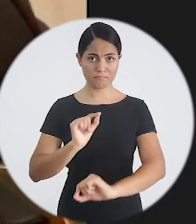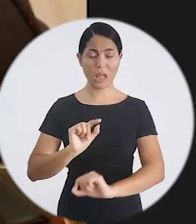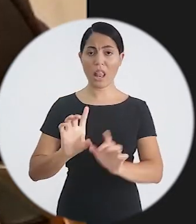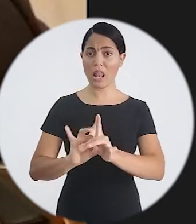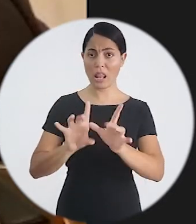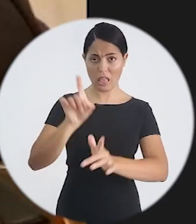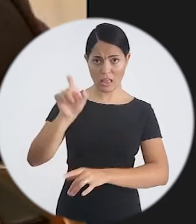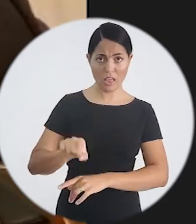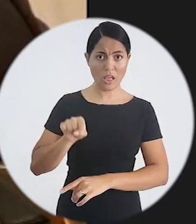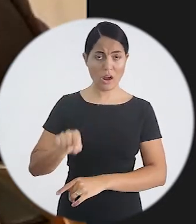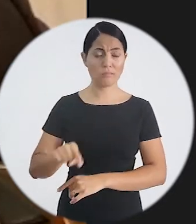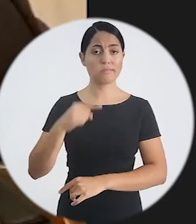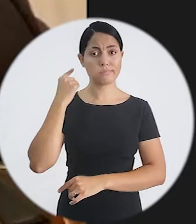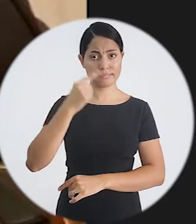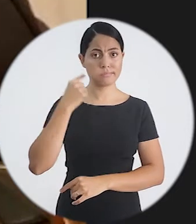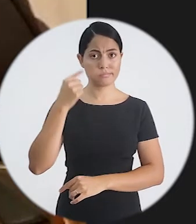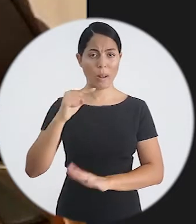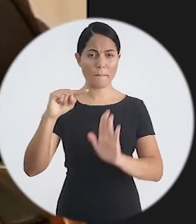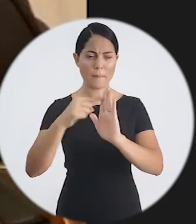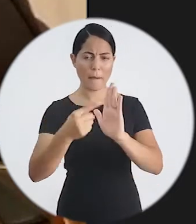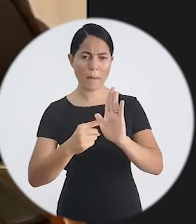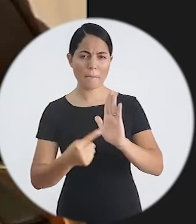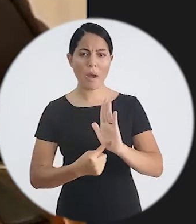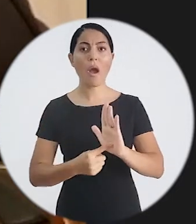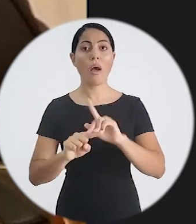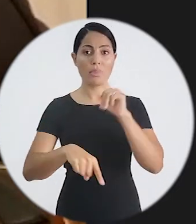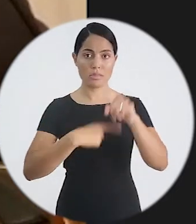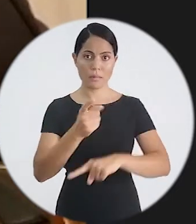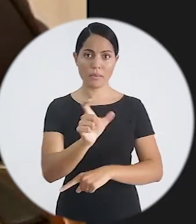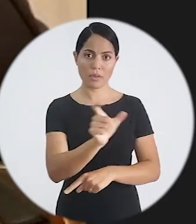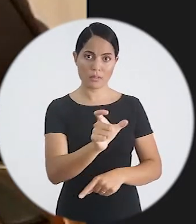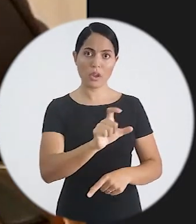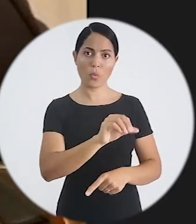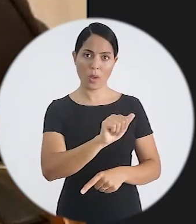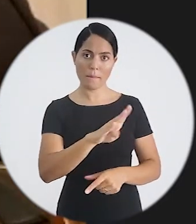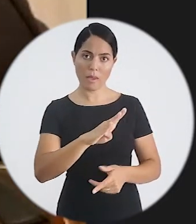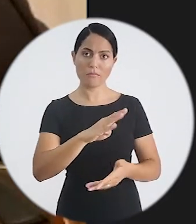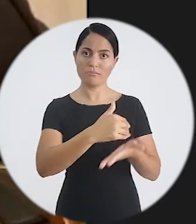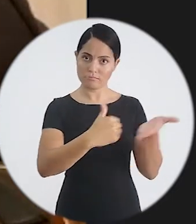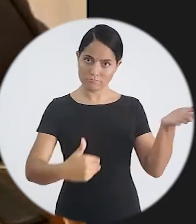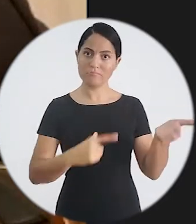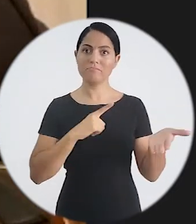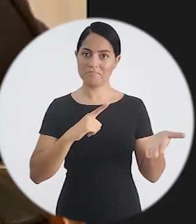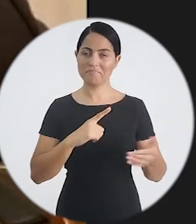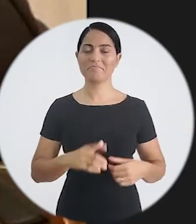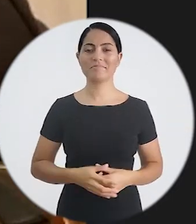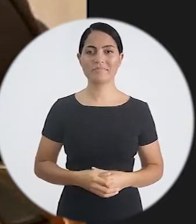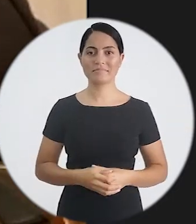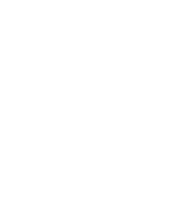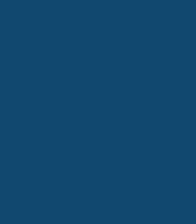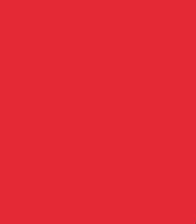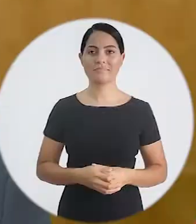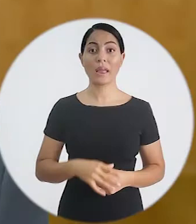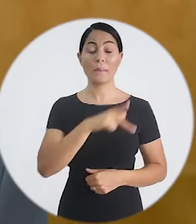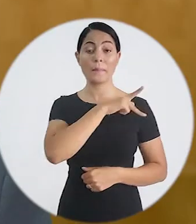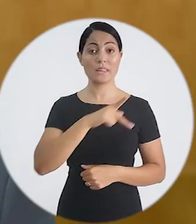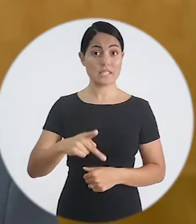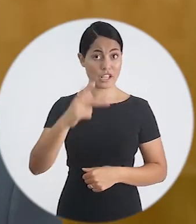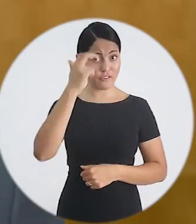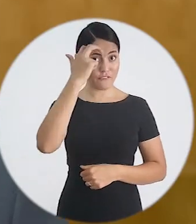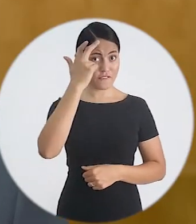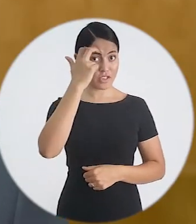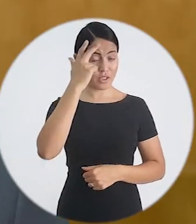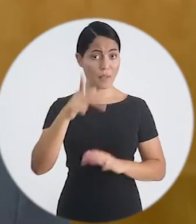também, né, onde o advogado tem acesso ali a uma pontuação que também dá desconto na anuidade da OAB. O